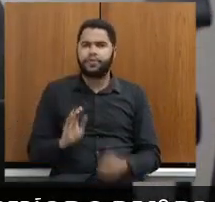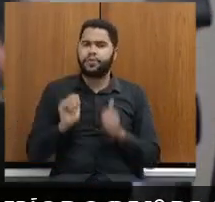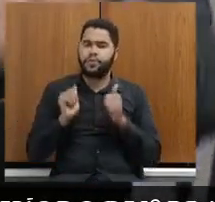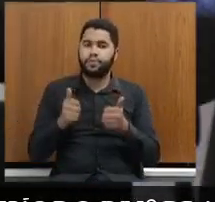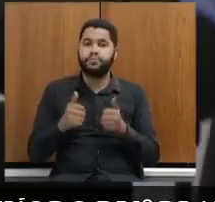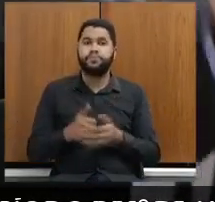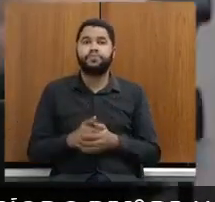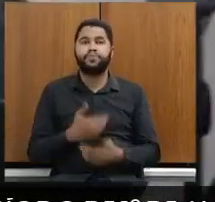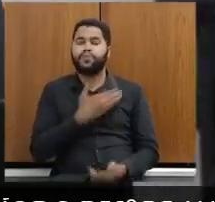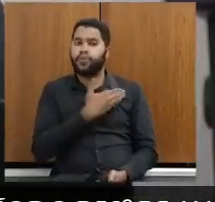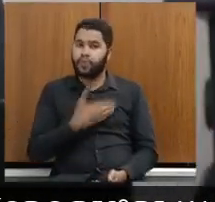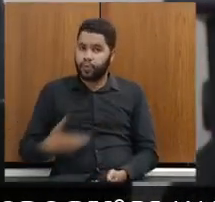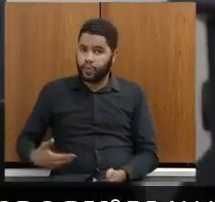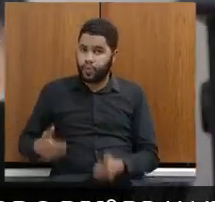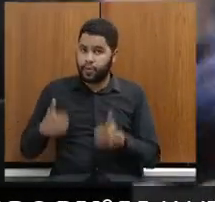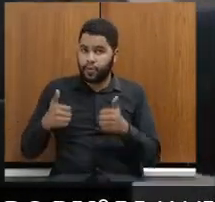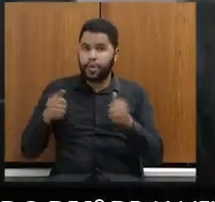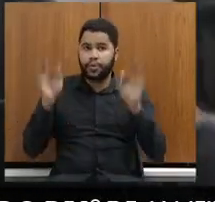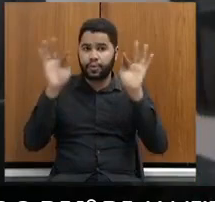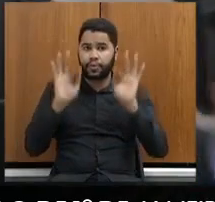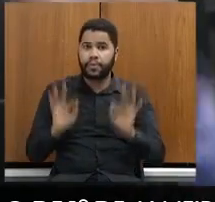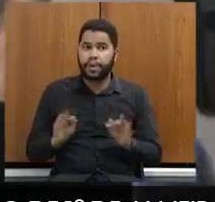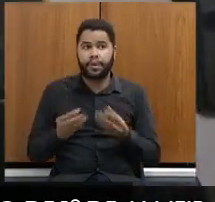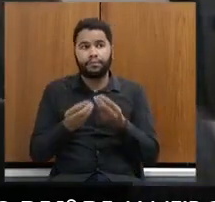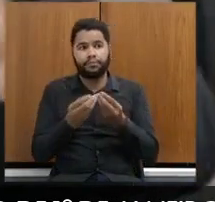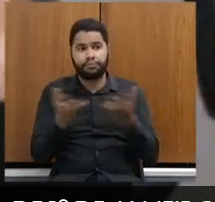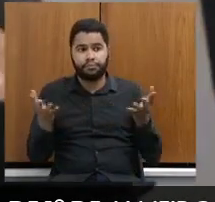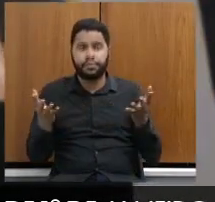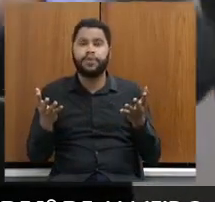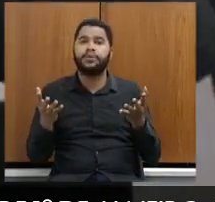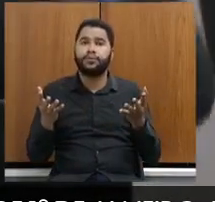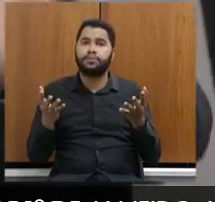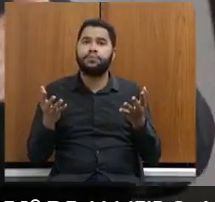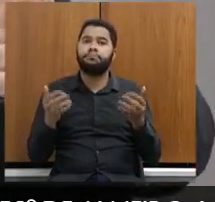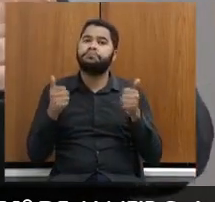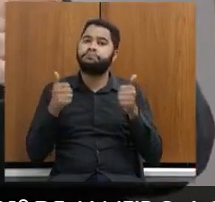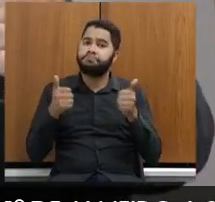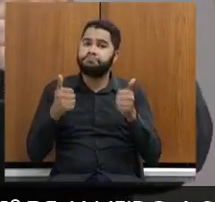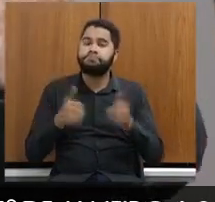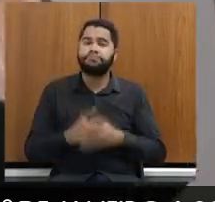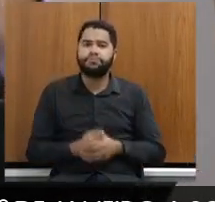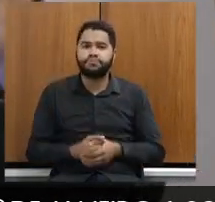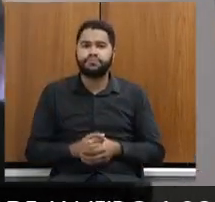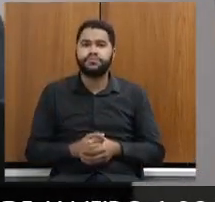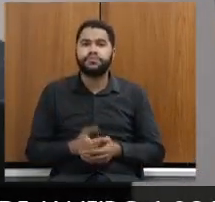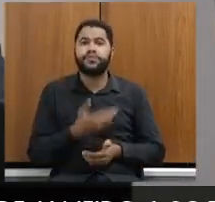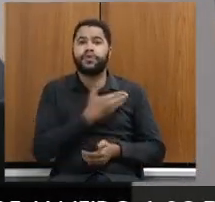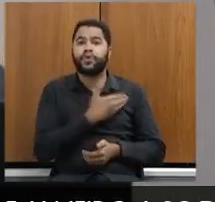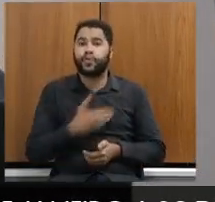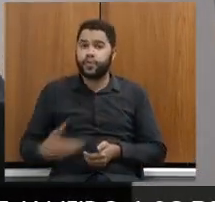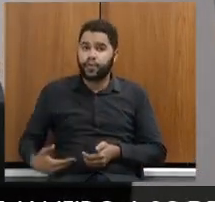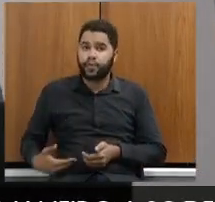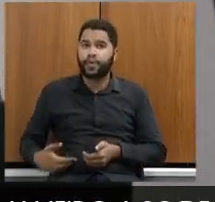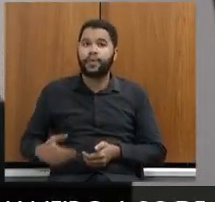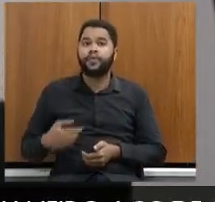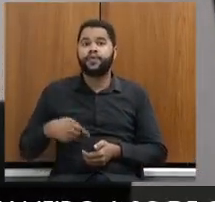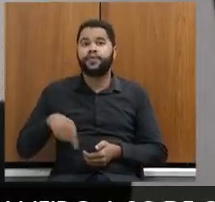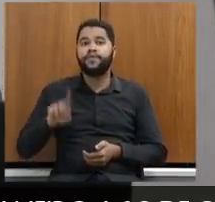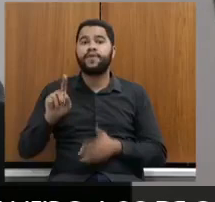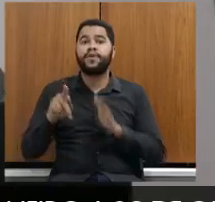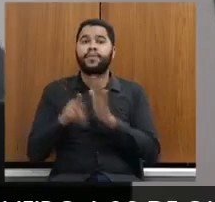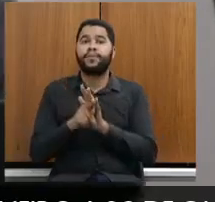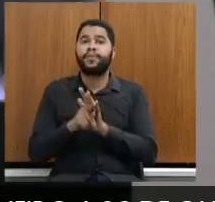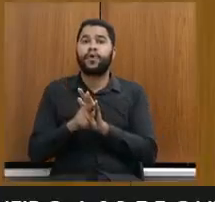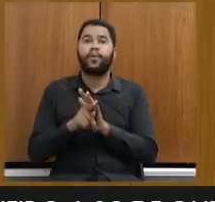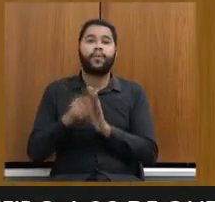o Governo está feliz o governo tá trazendo investimentos para Minas bacana o governador vai no rádio da viatura